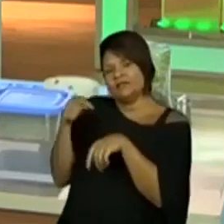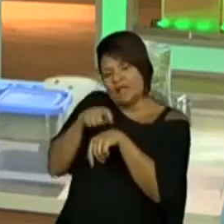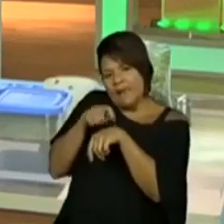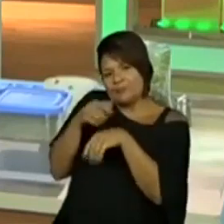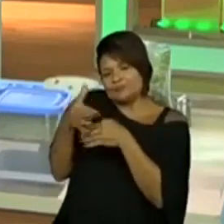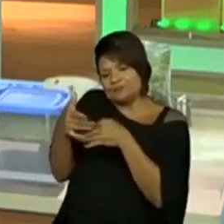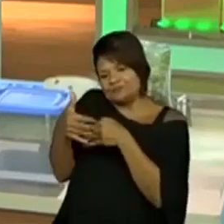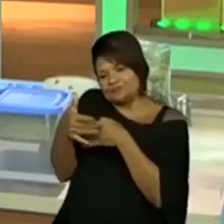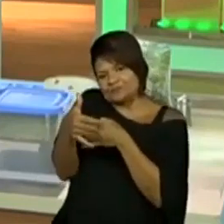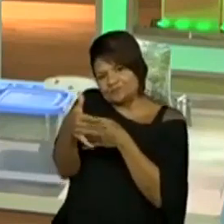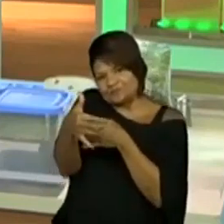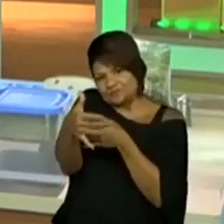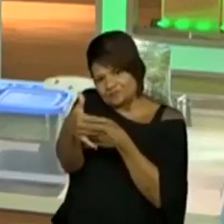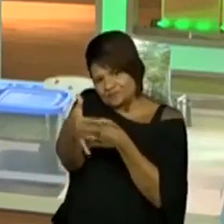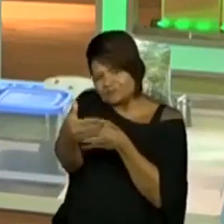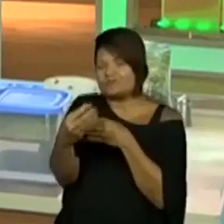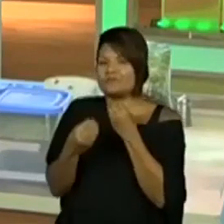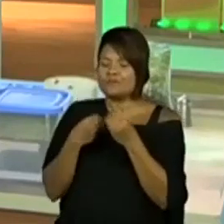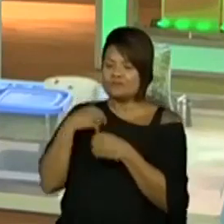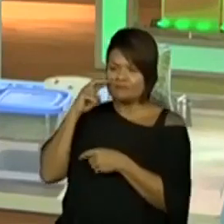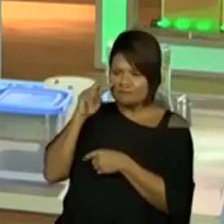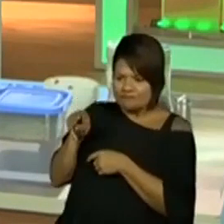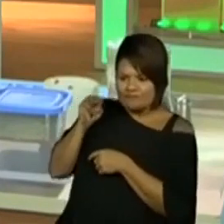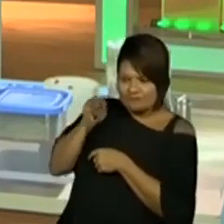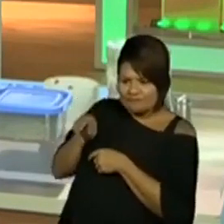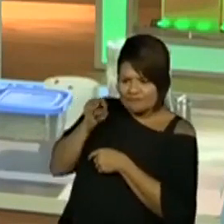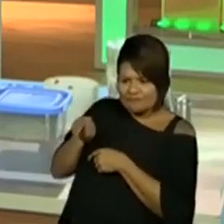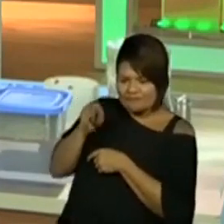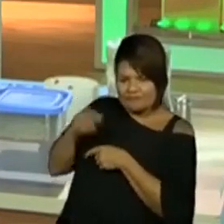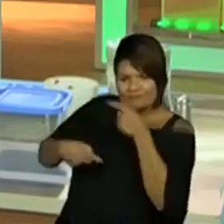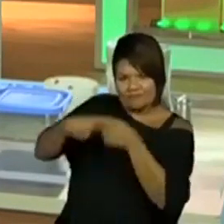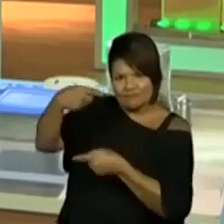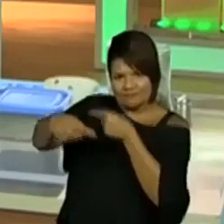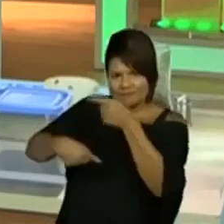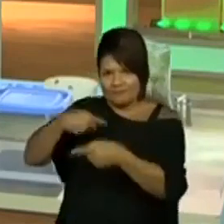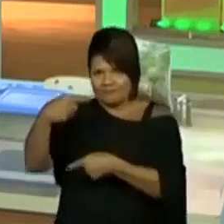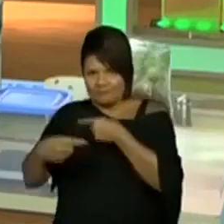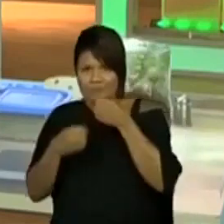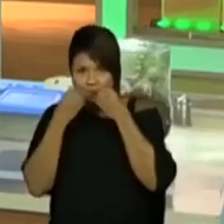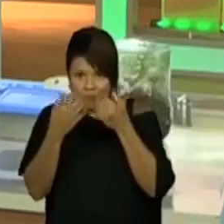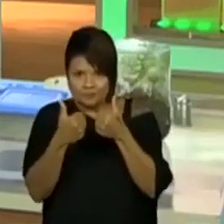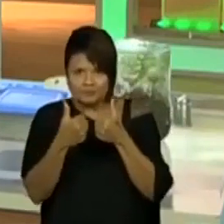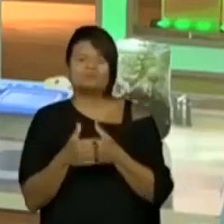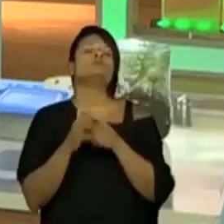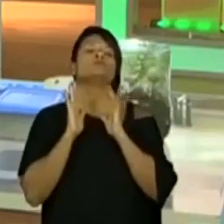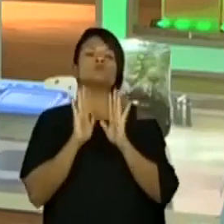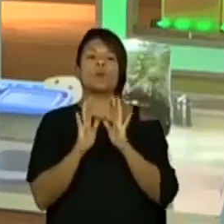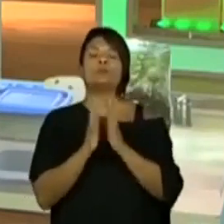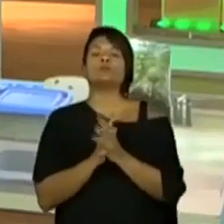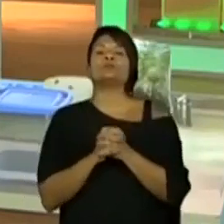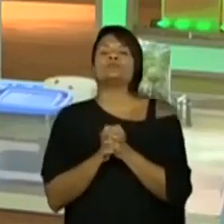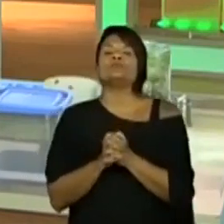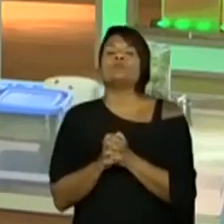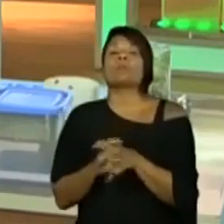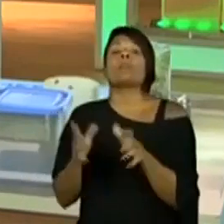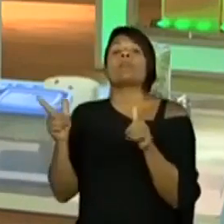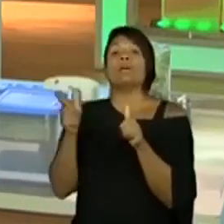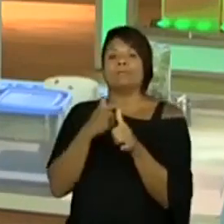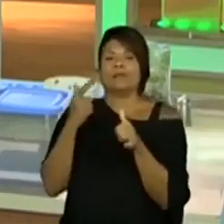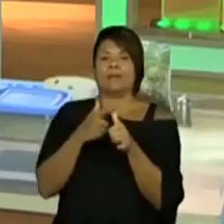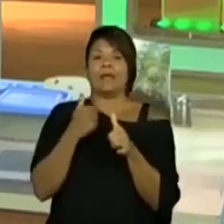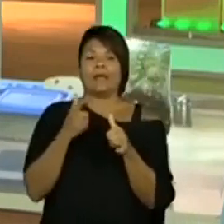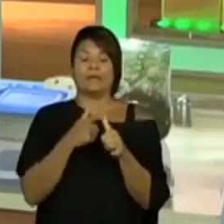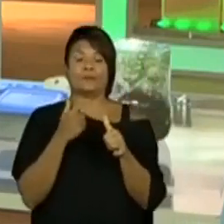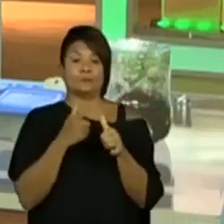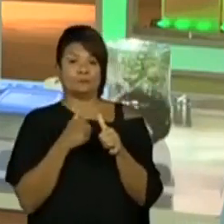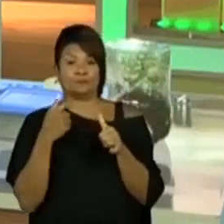e você vai observando esse ciclo da água constantemente, tá bom? Bom, então você vai precisar primeiro,